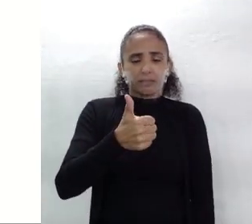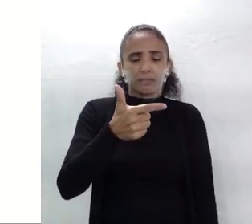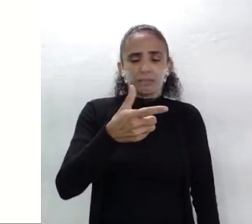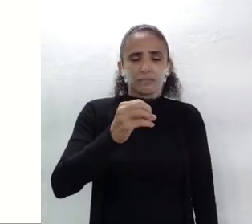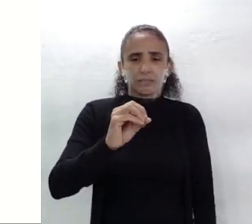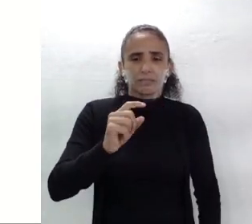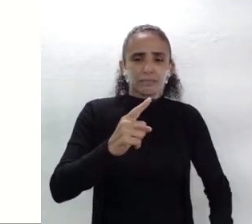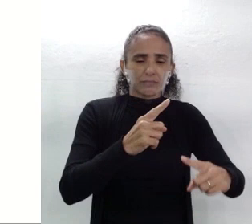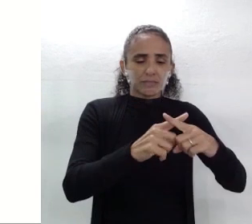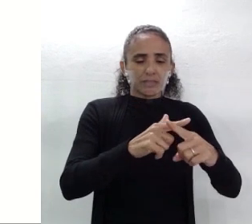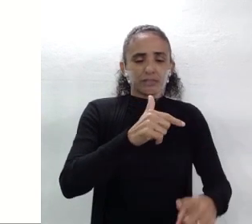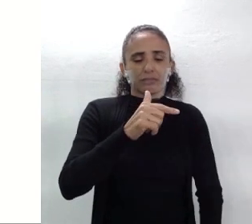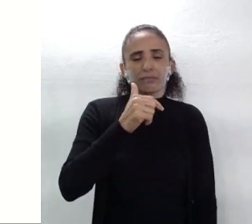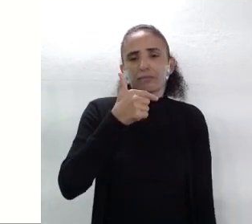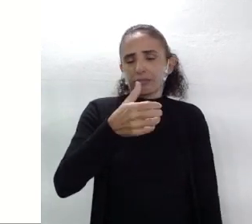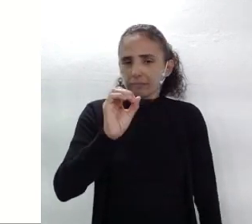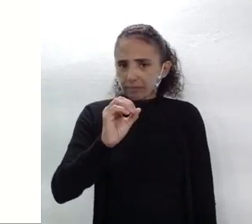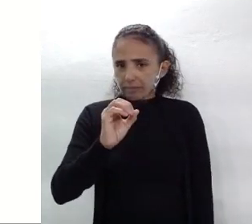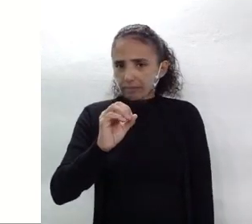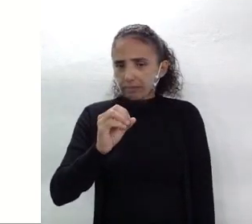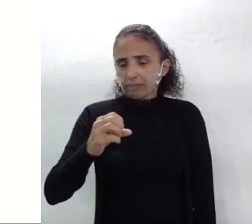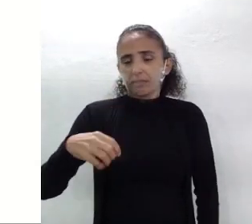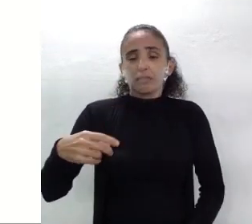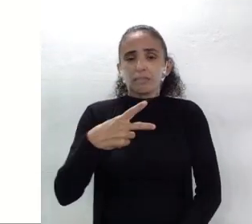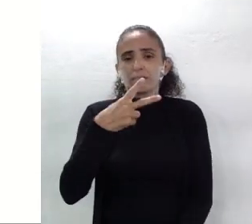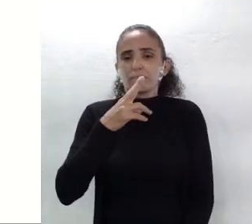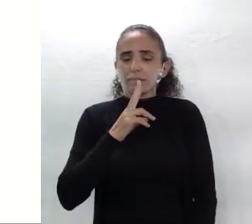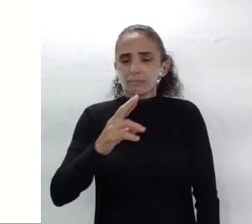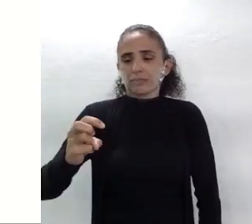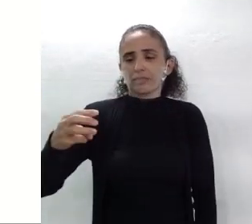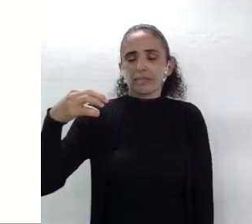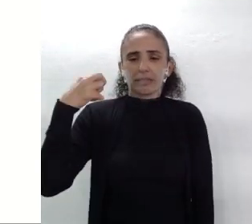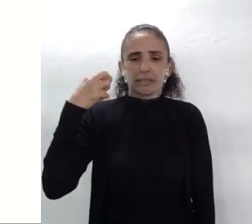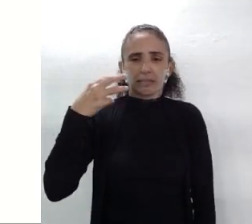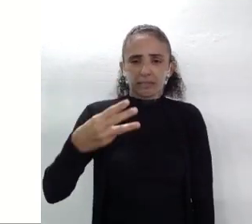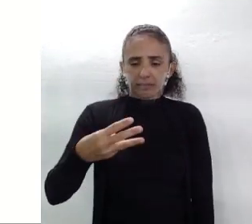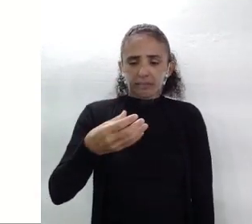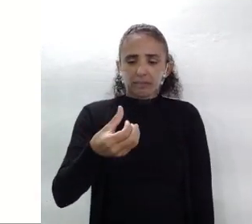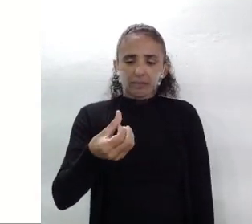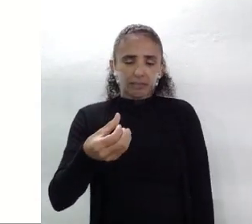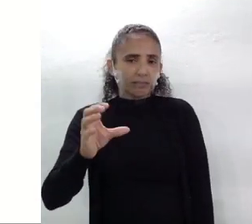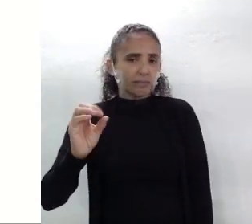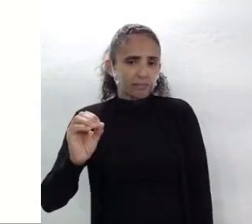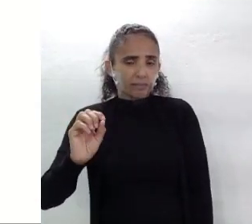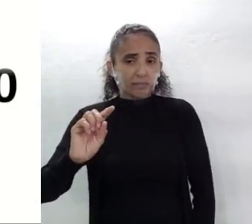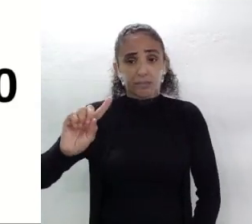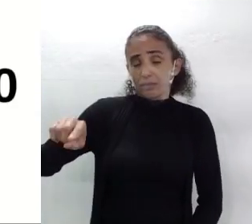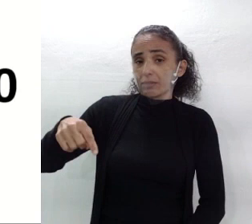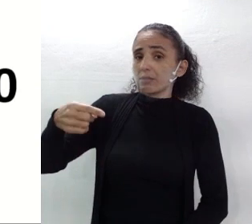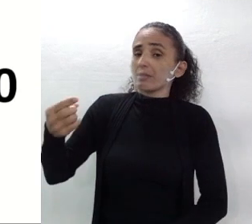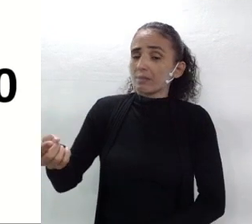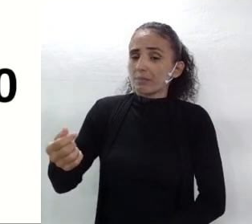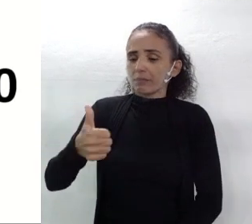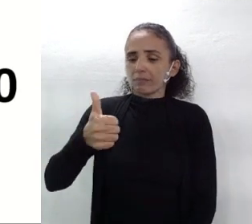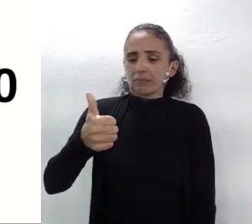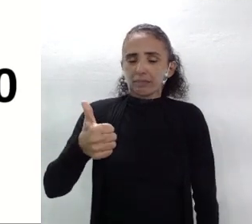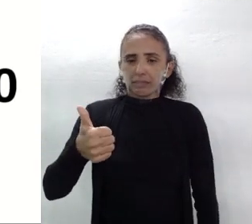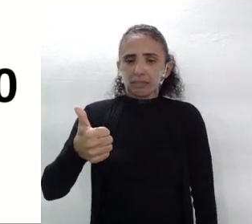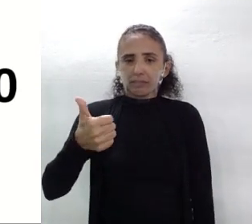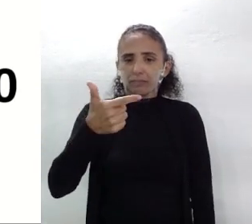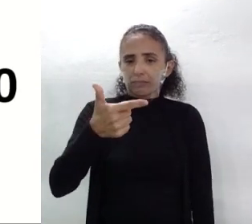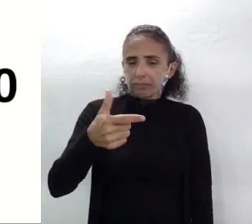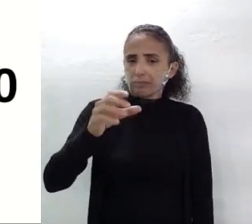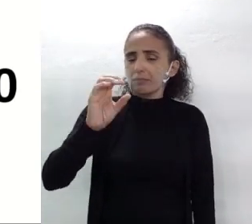mais 50 vai ficar 360 mais 50 e o outro vai ficar mais 150, mais